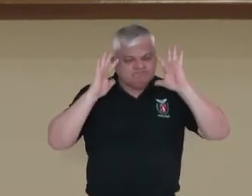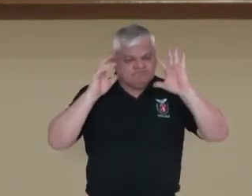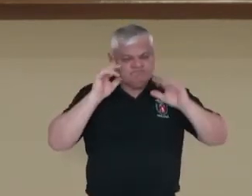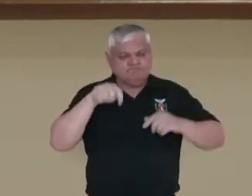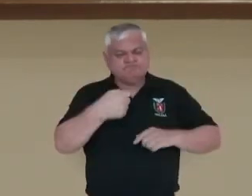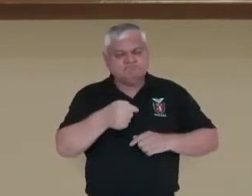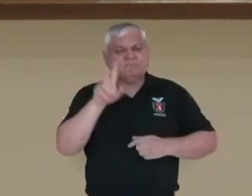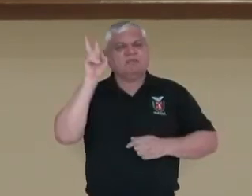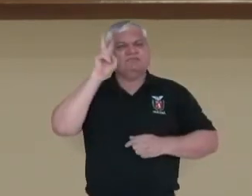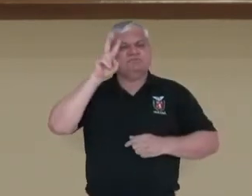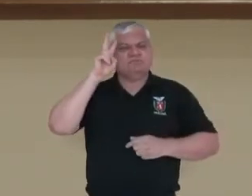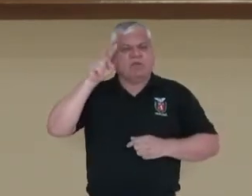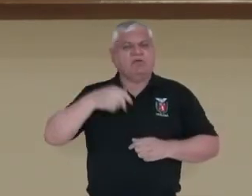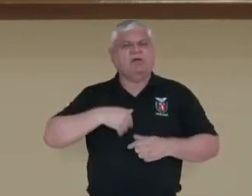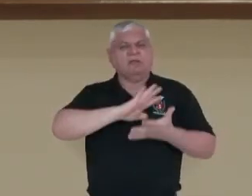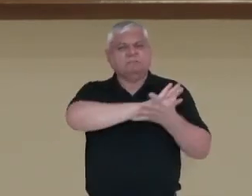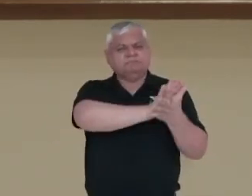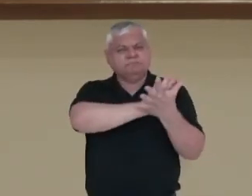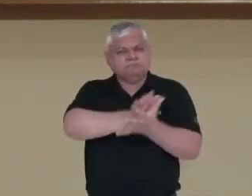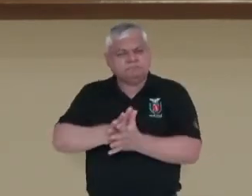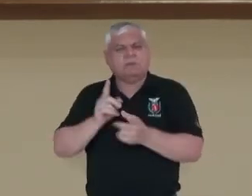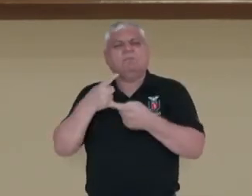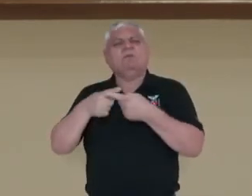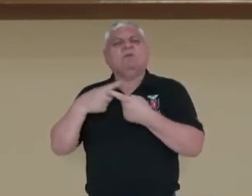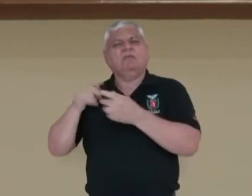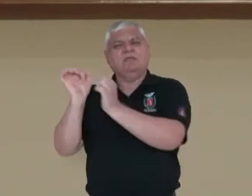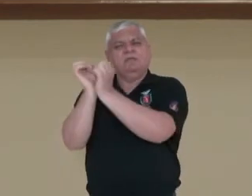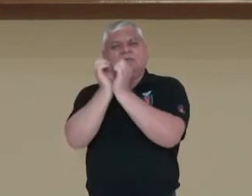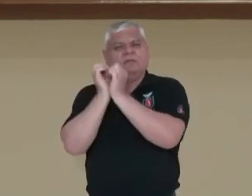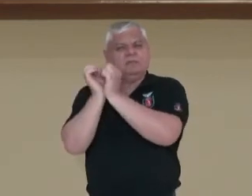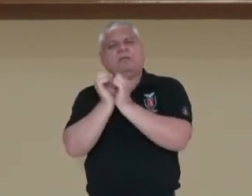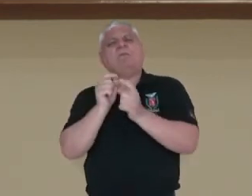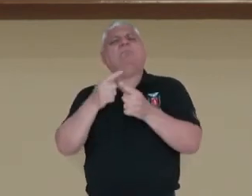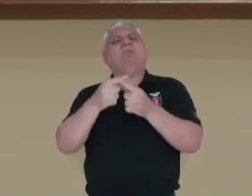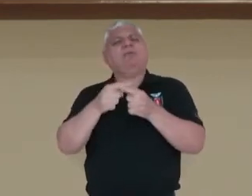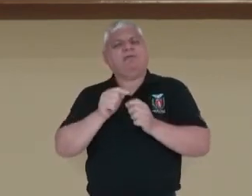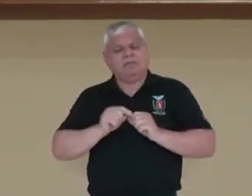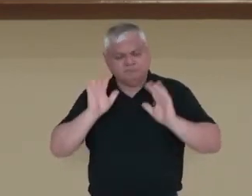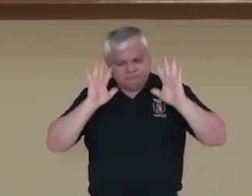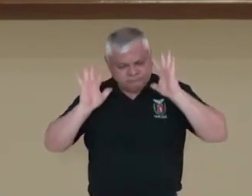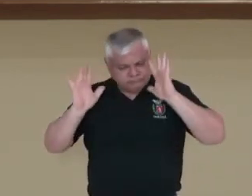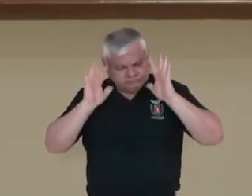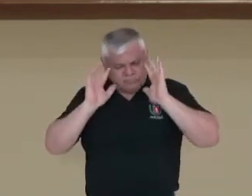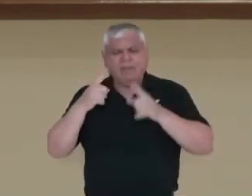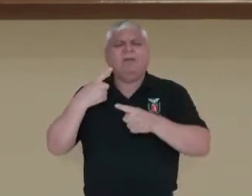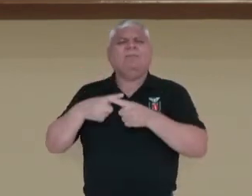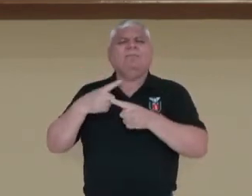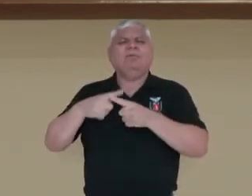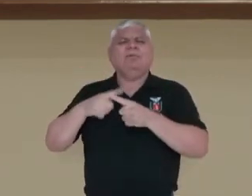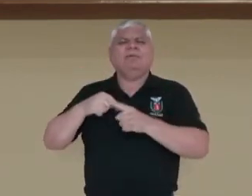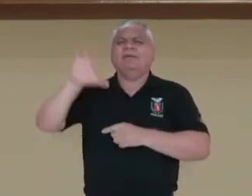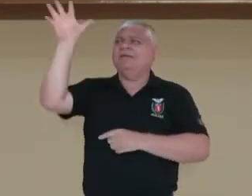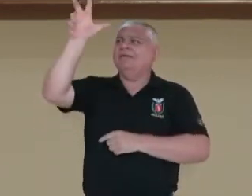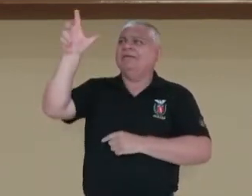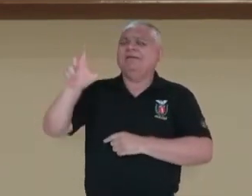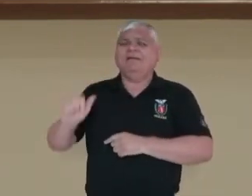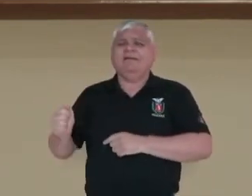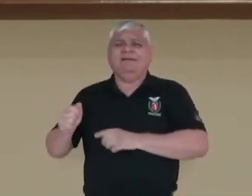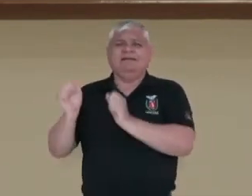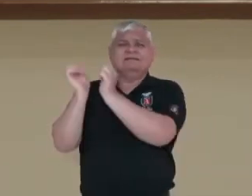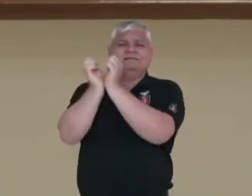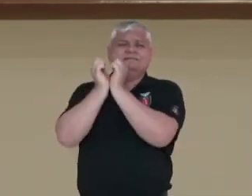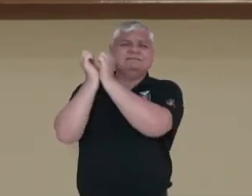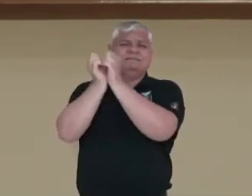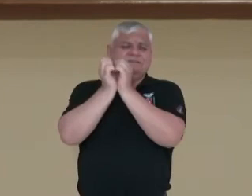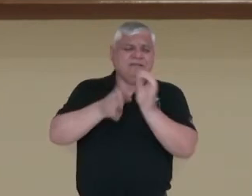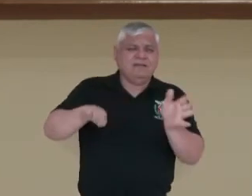história. Por que escravizaram tantas pessoas? Por que fizeram isso com essas pessoas? Por que essa parte da população é